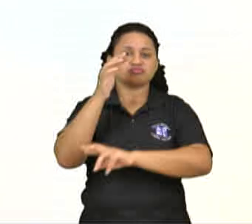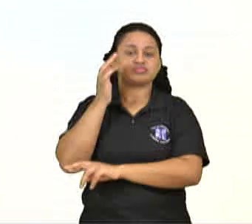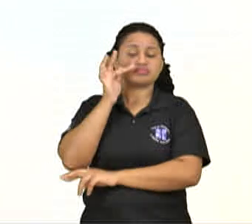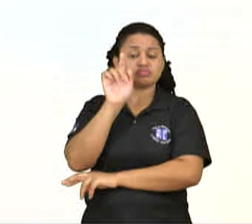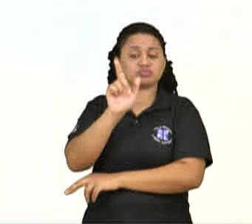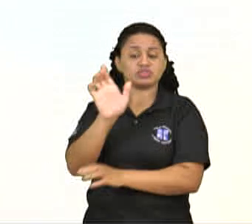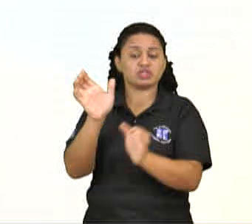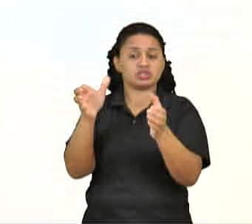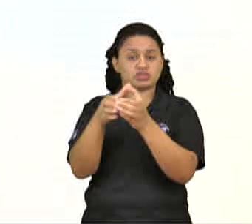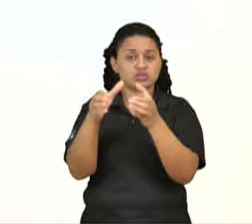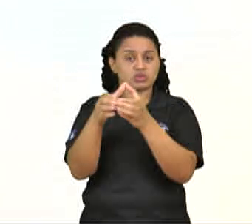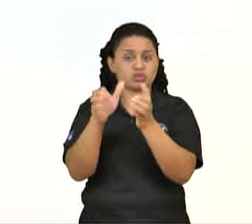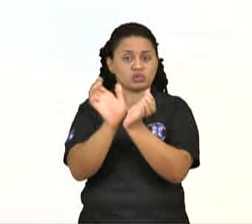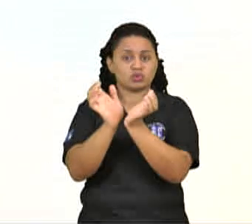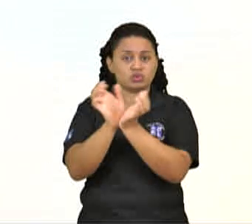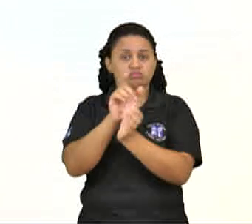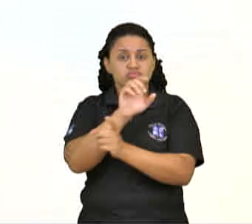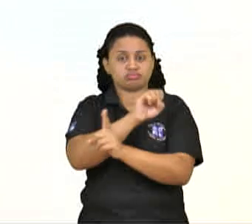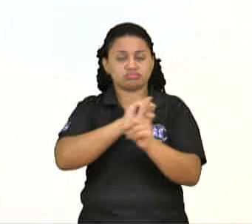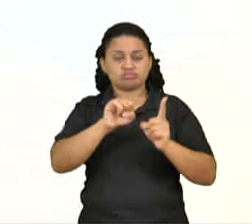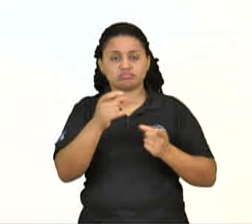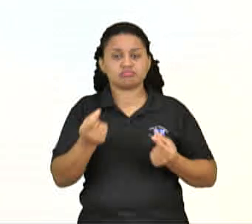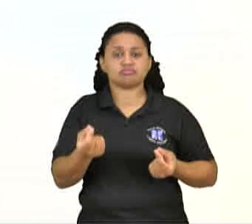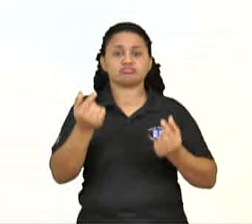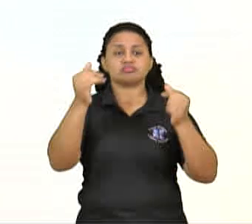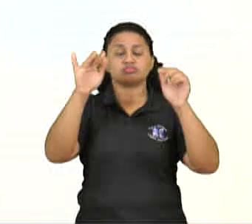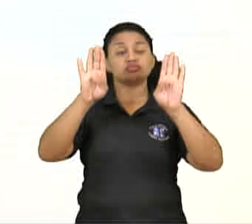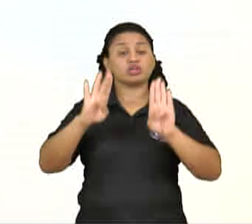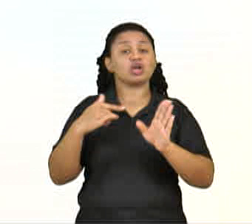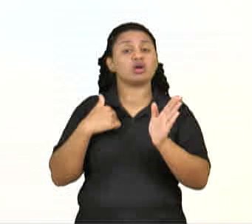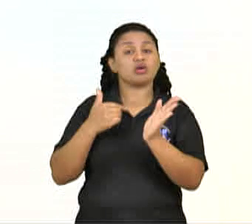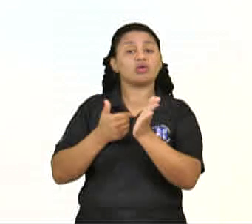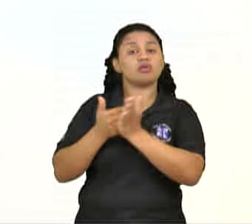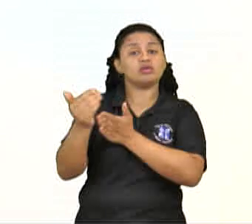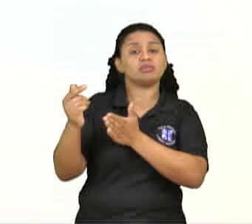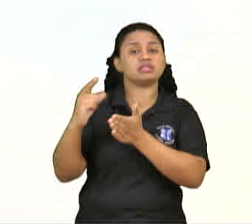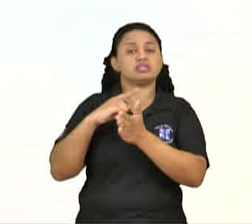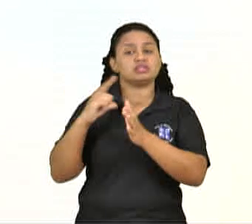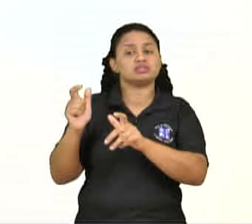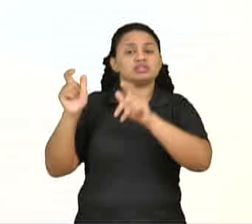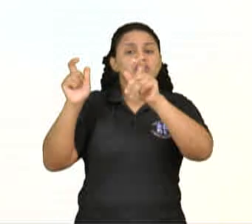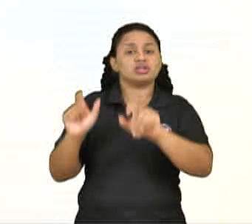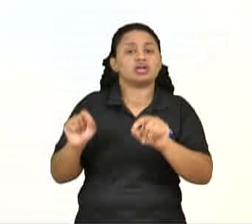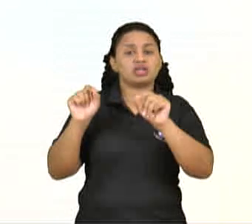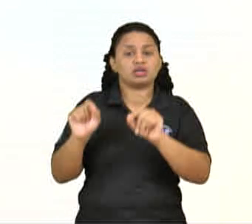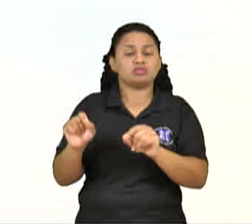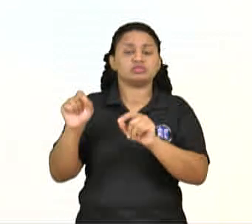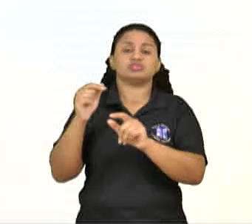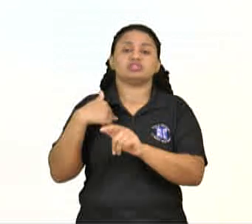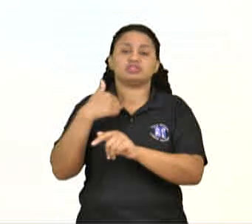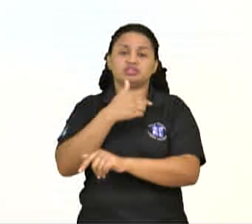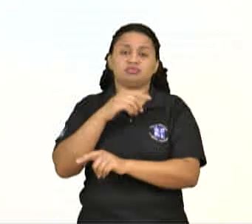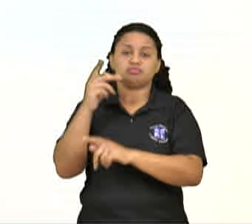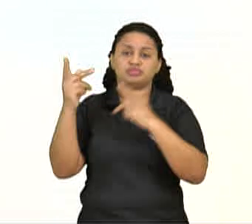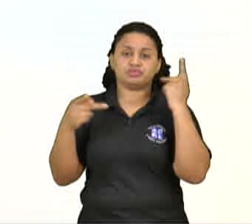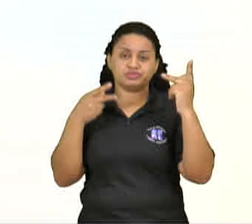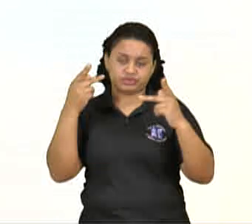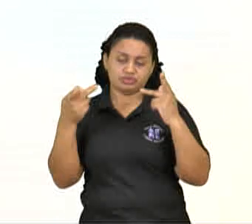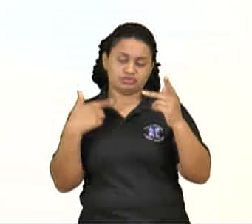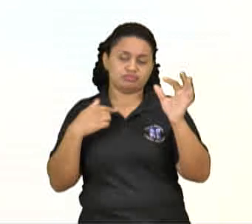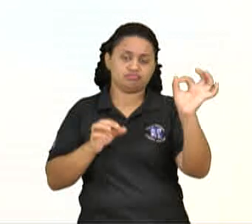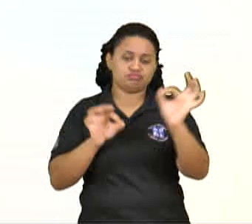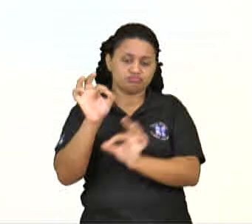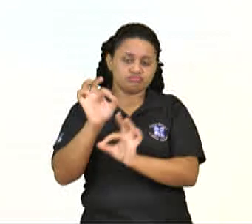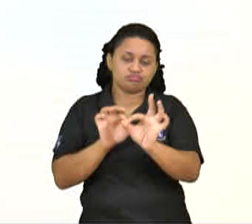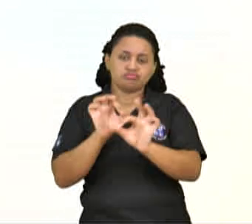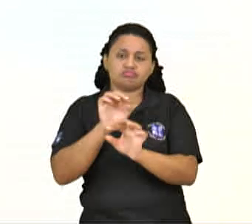a burguesia, passa a ocupar um espaço privilegiado na organização do Estado, da nação,